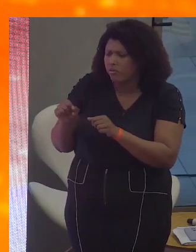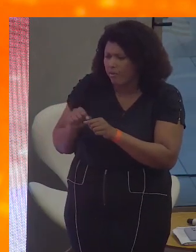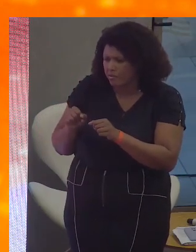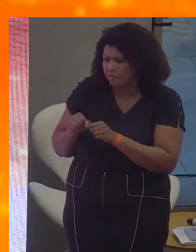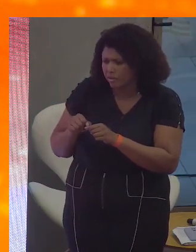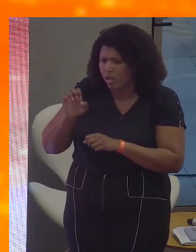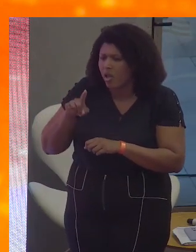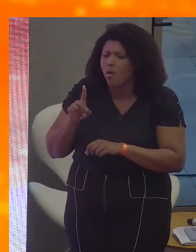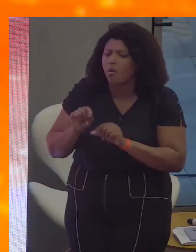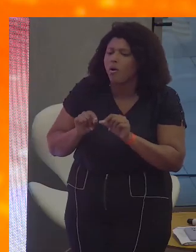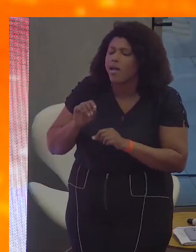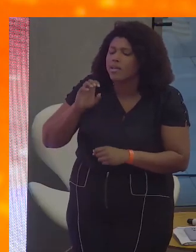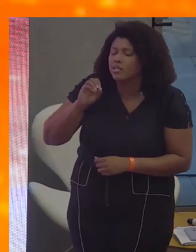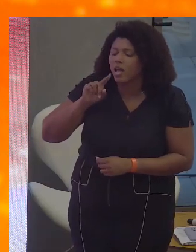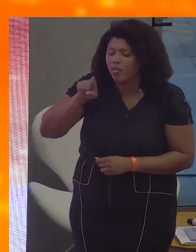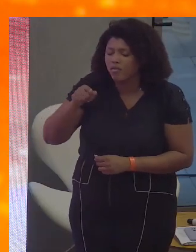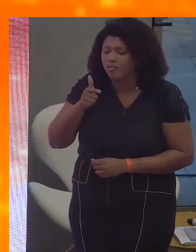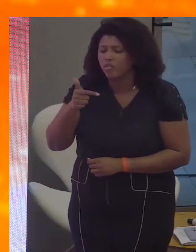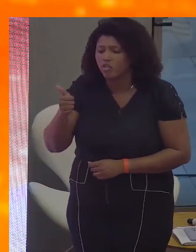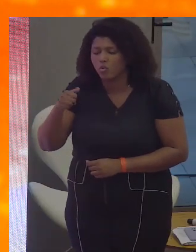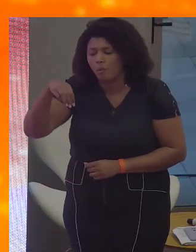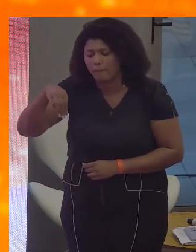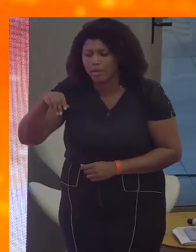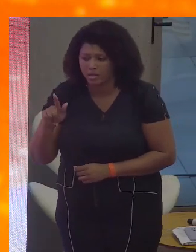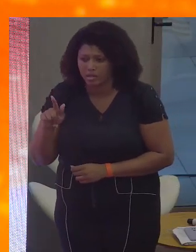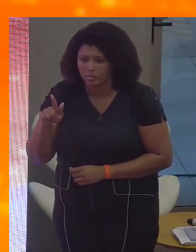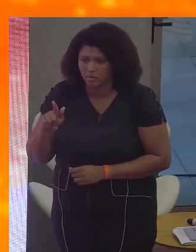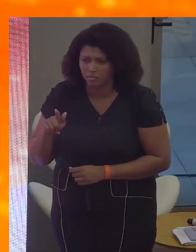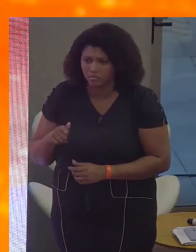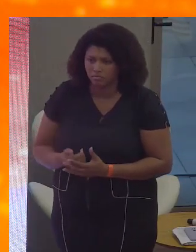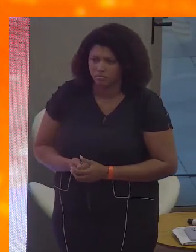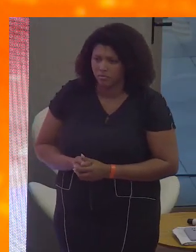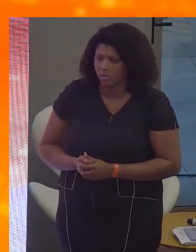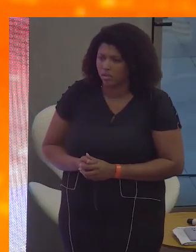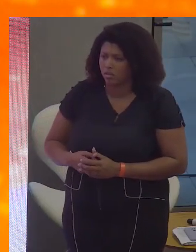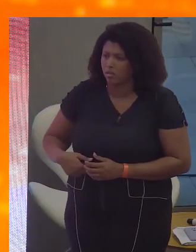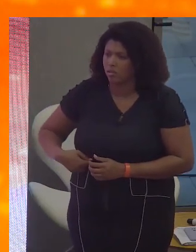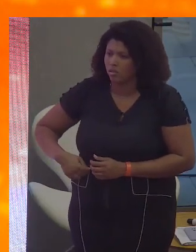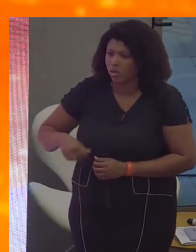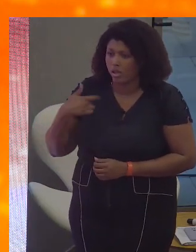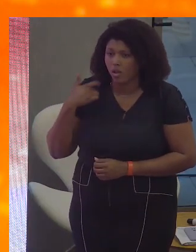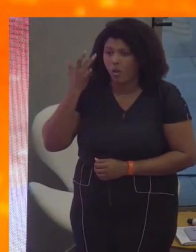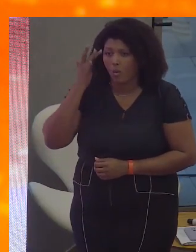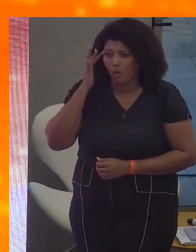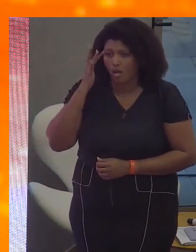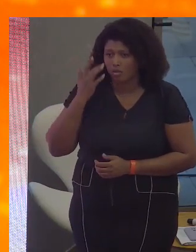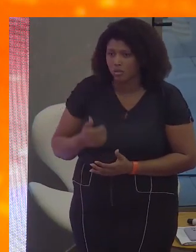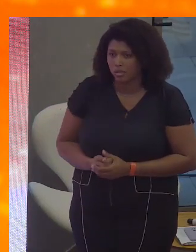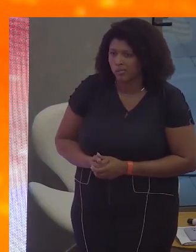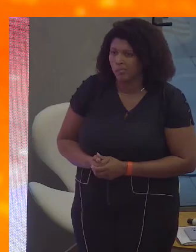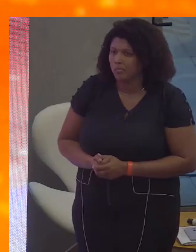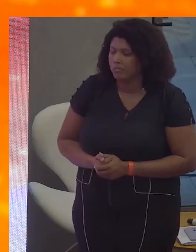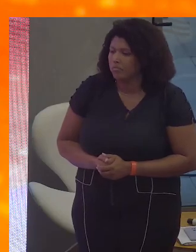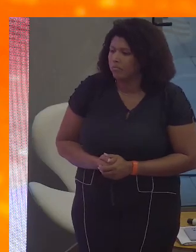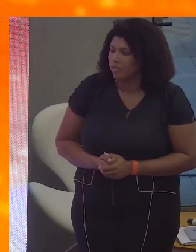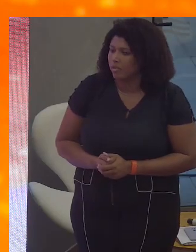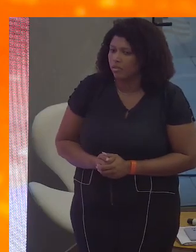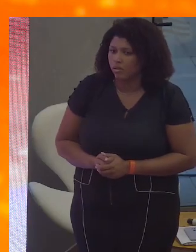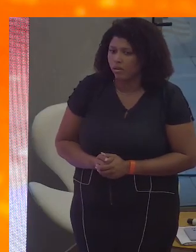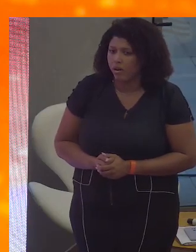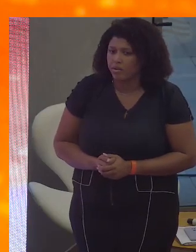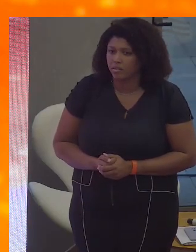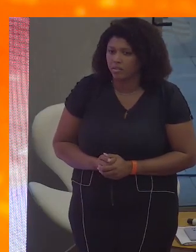na dose de 0,21 miligramas, se estou enganada, alguém me corrija, mas eu acho que é isso, 0,21, não é? Hã?